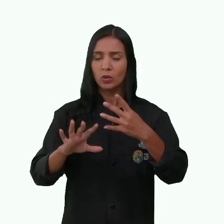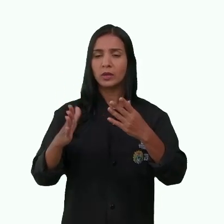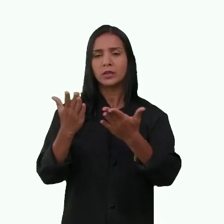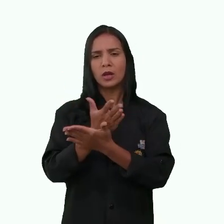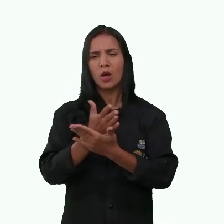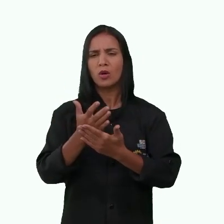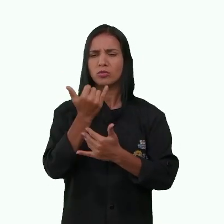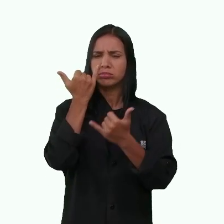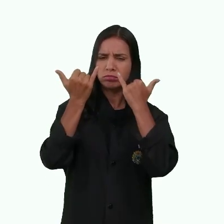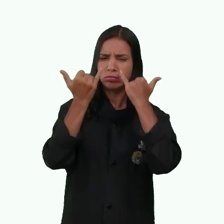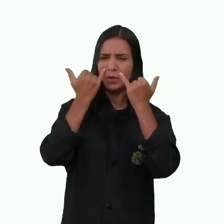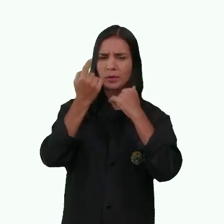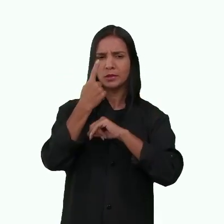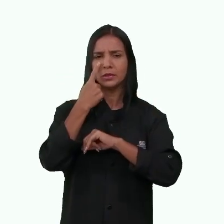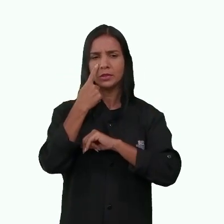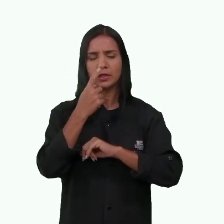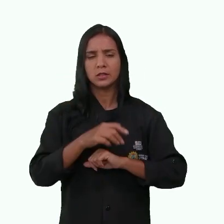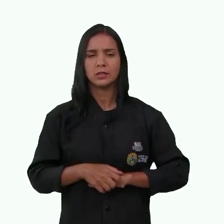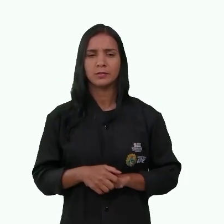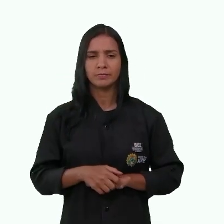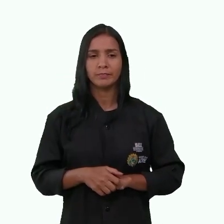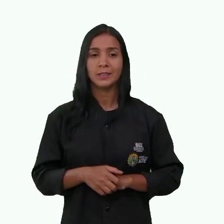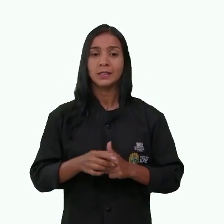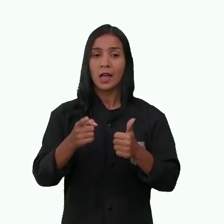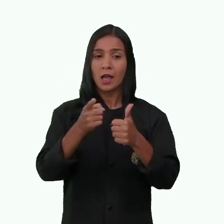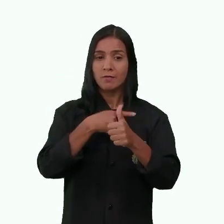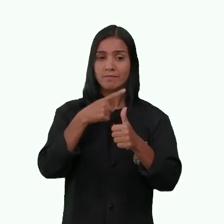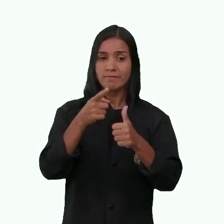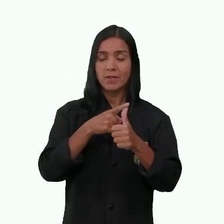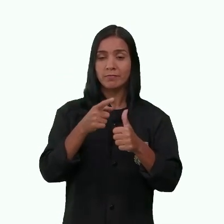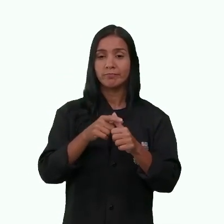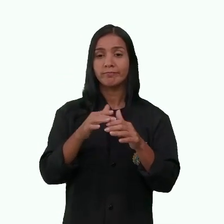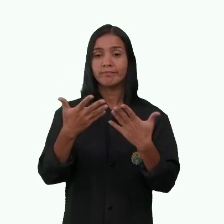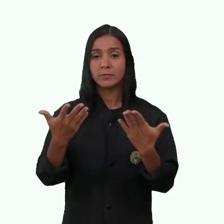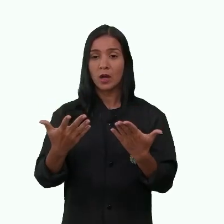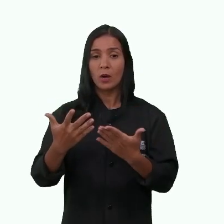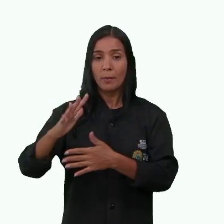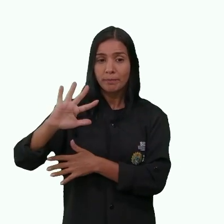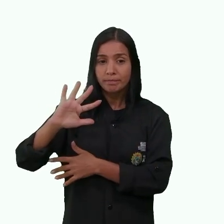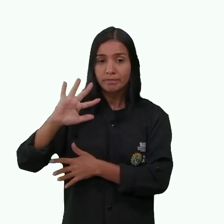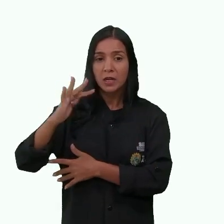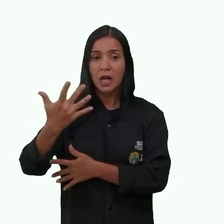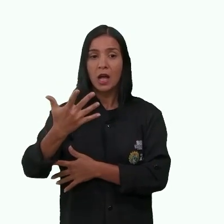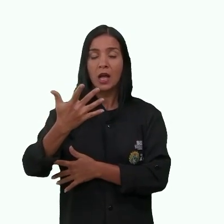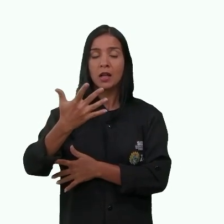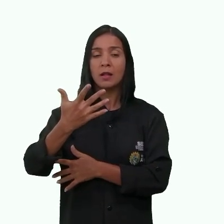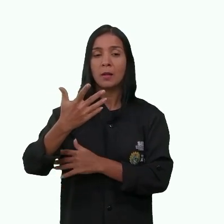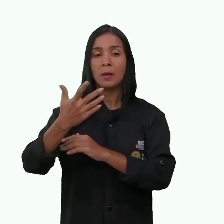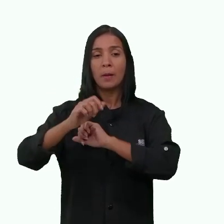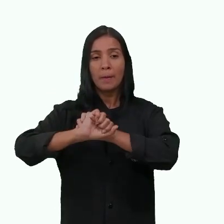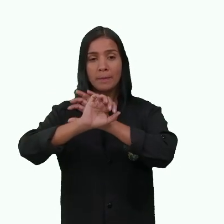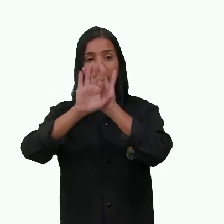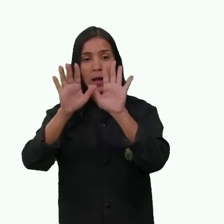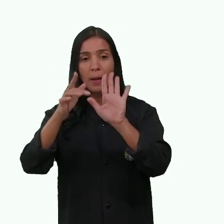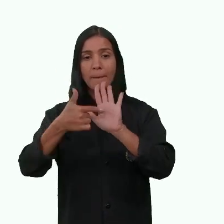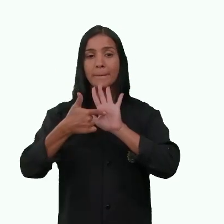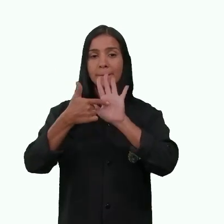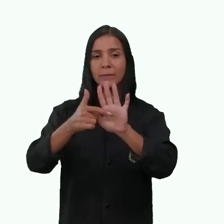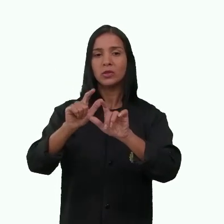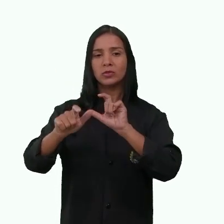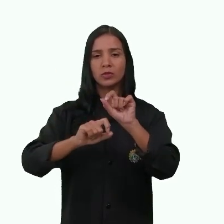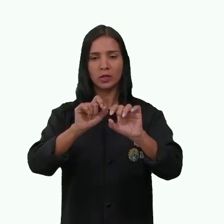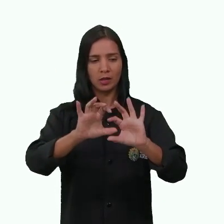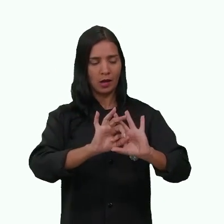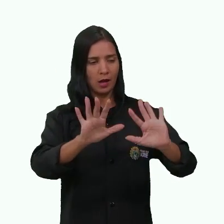No primeiro marcador, este caso evidencia como a autonomia do paciente e os